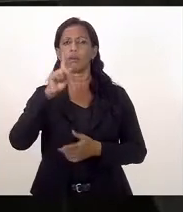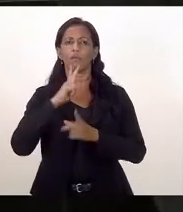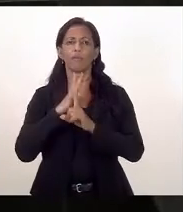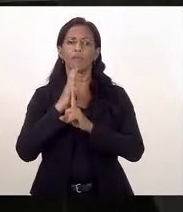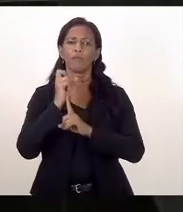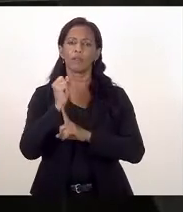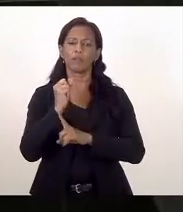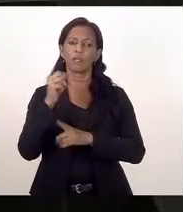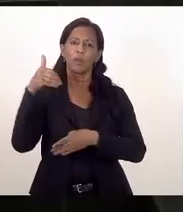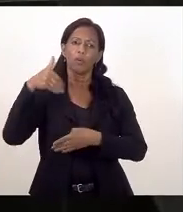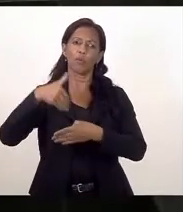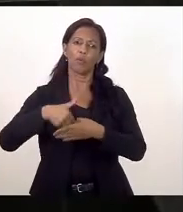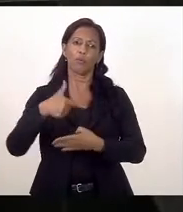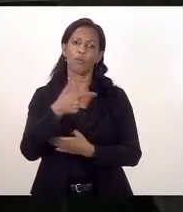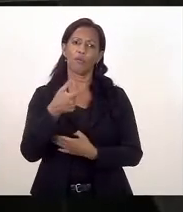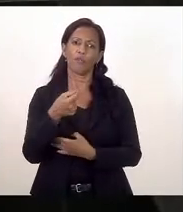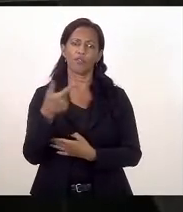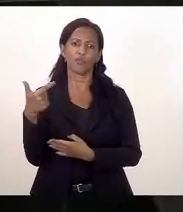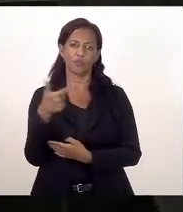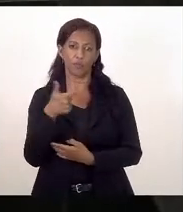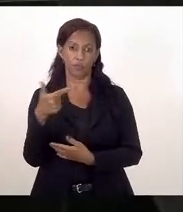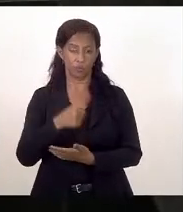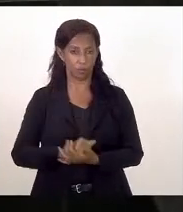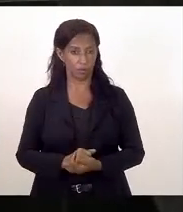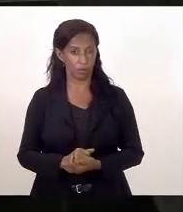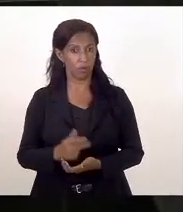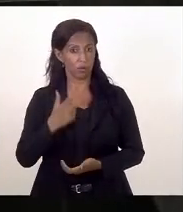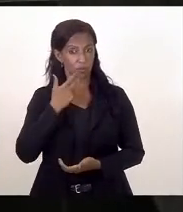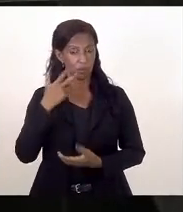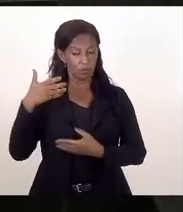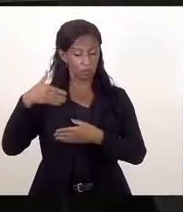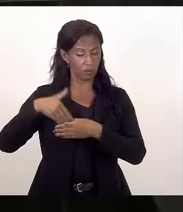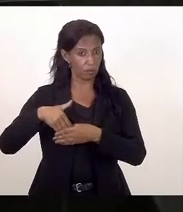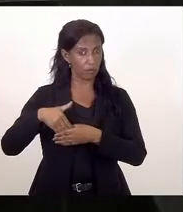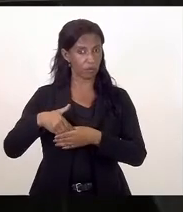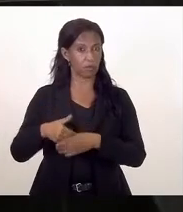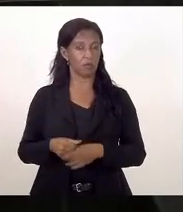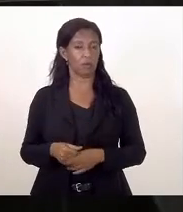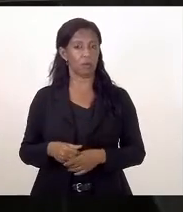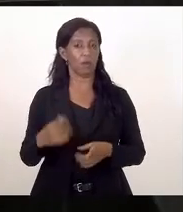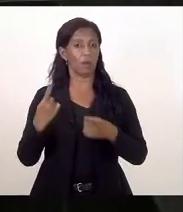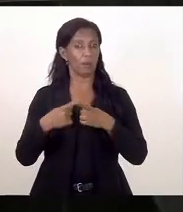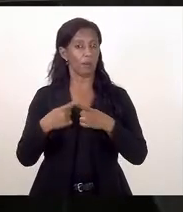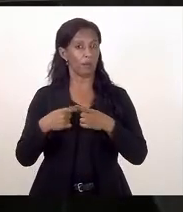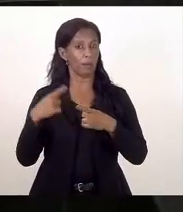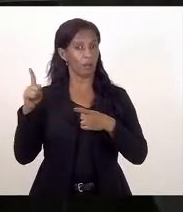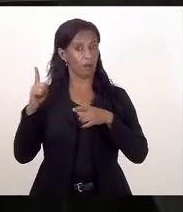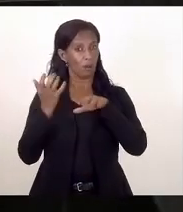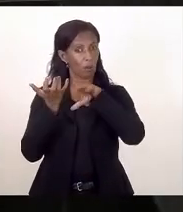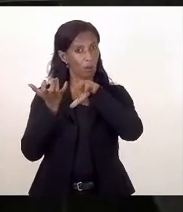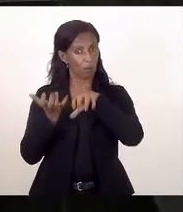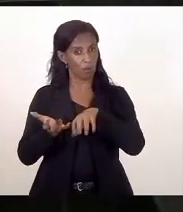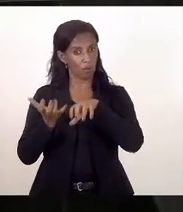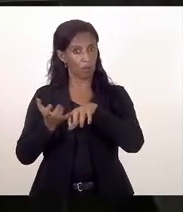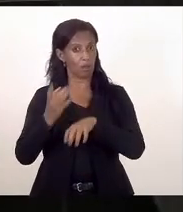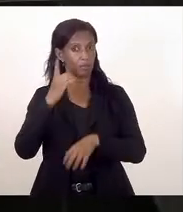essas eleições. E estou falando de eleição, porque o Congresso Nacional, deputado Eleonar Coelho,